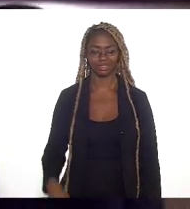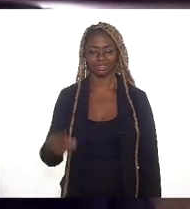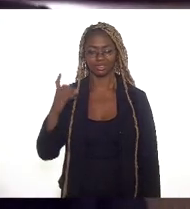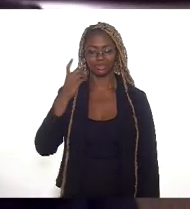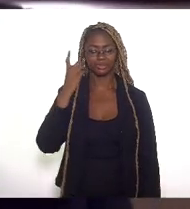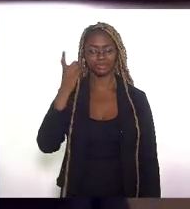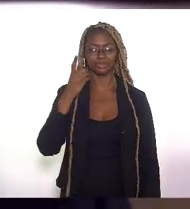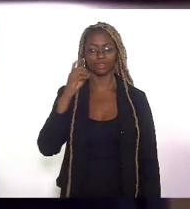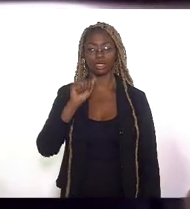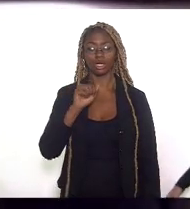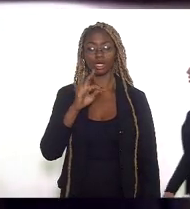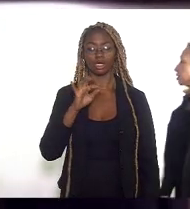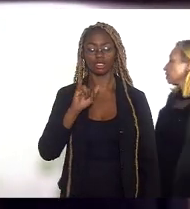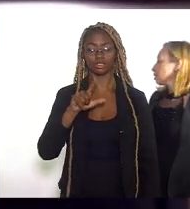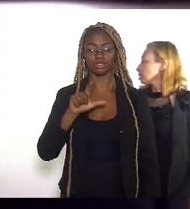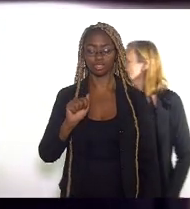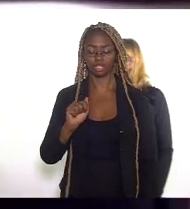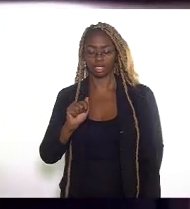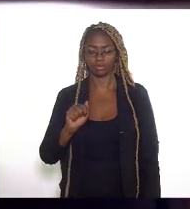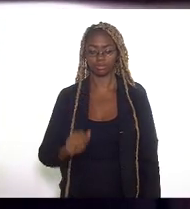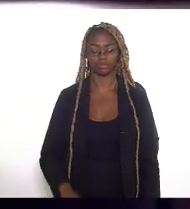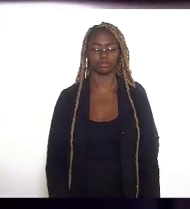Deputado Átila Nunes.